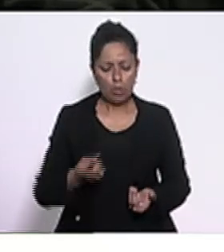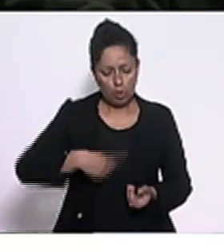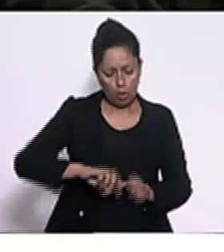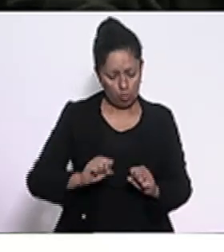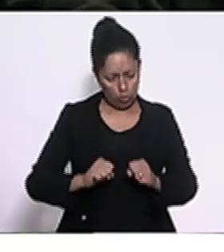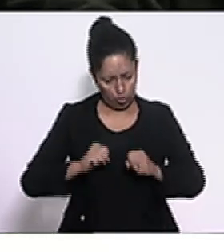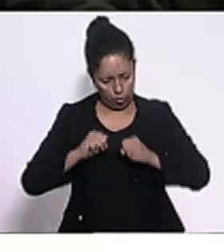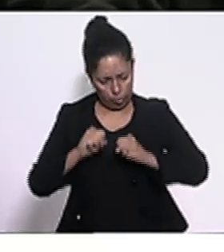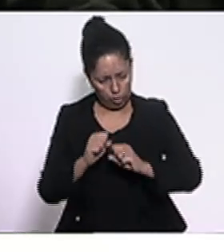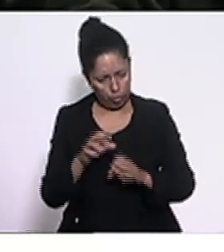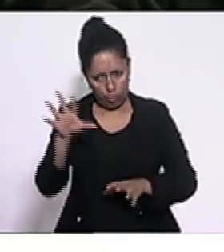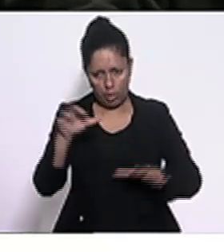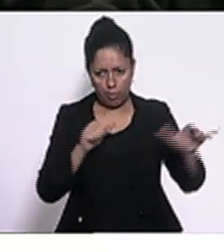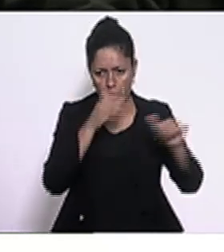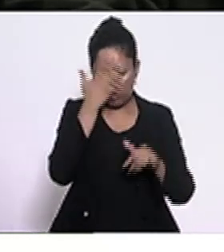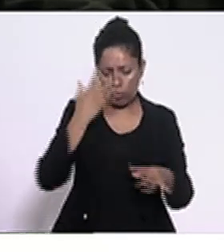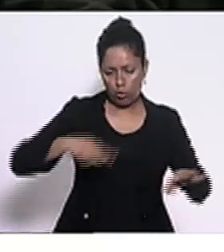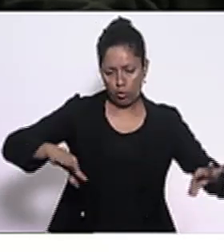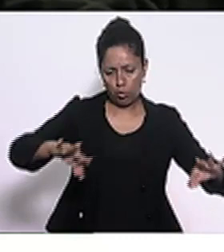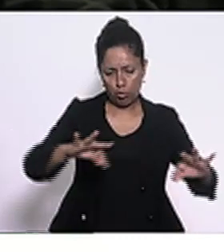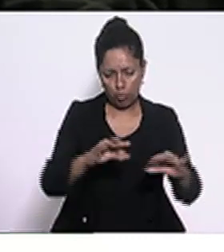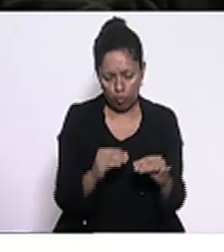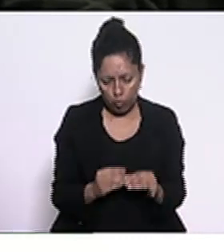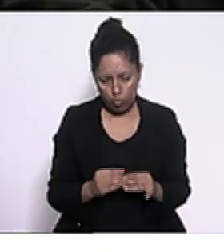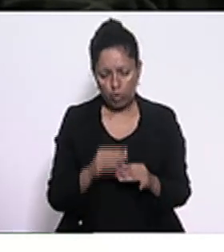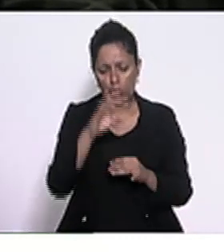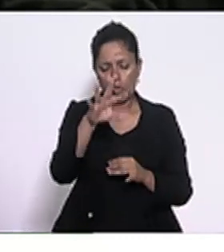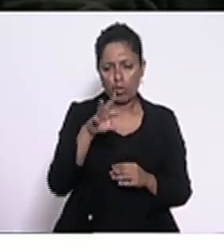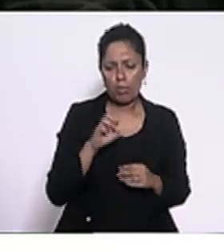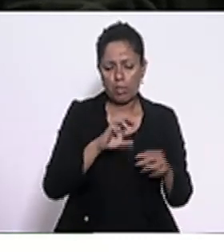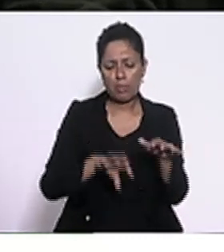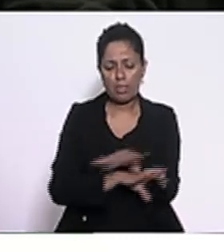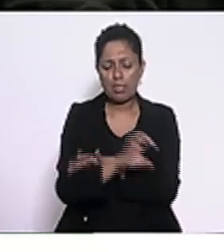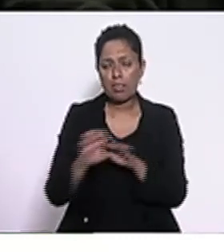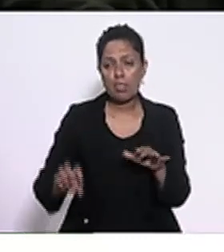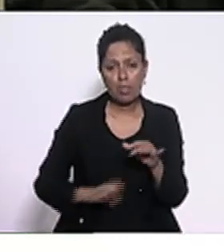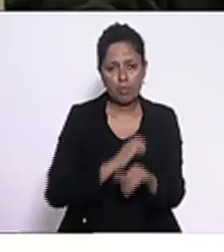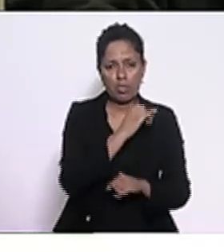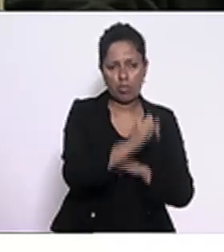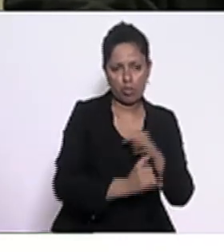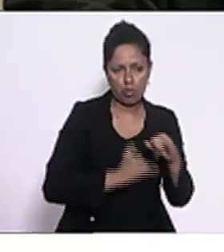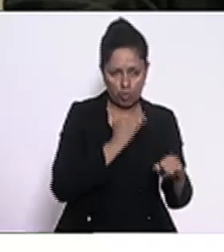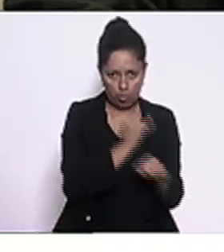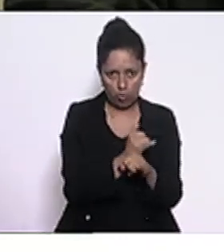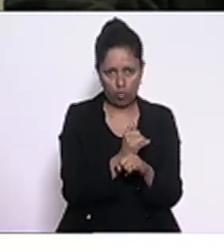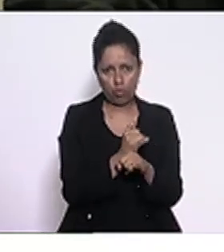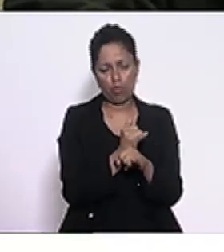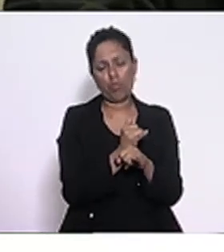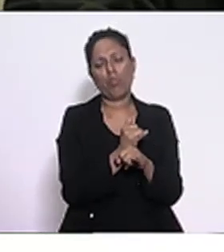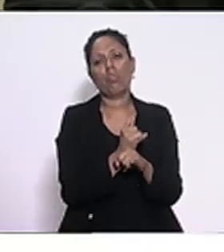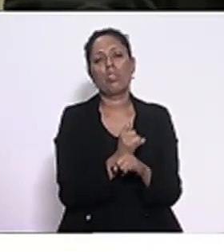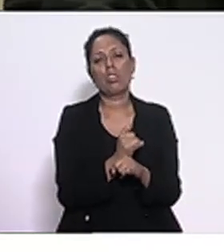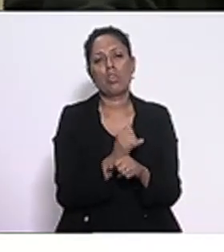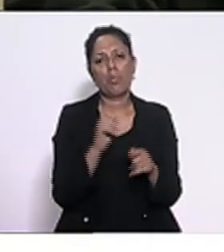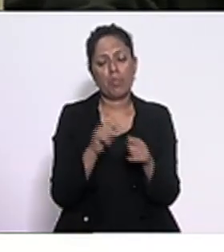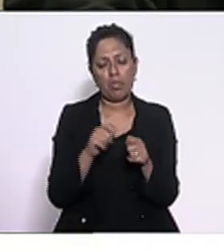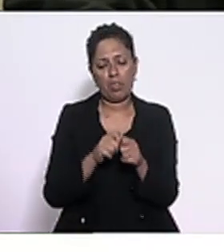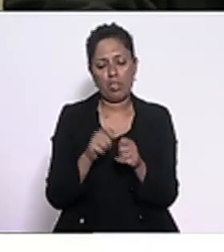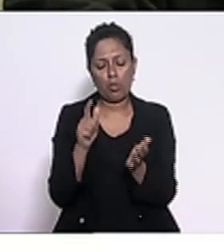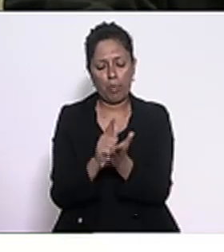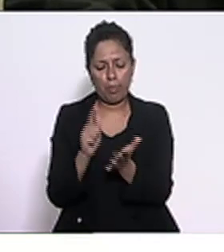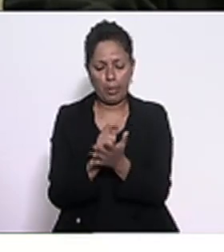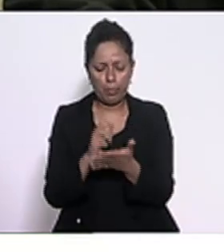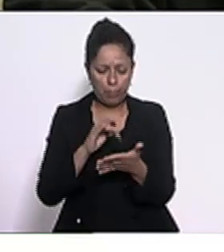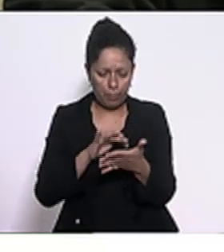mutirão com as empresas de informática do Rio de Janeiro para fazer a digitação daqueles dados,